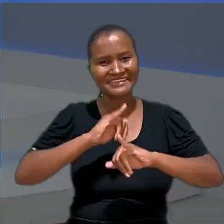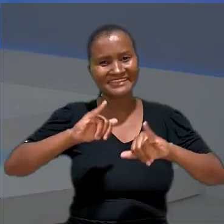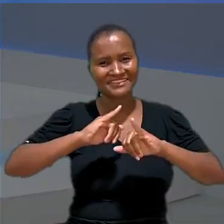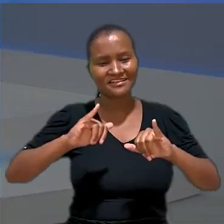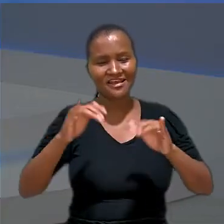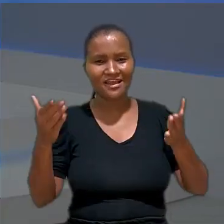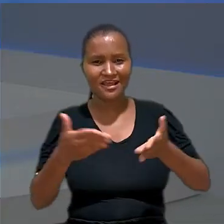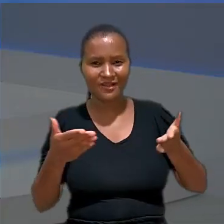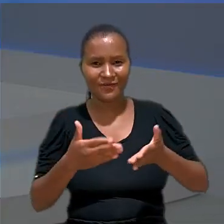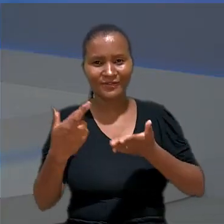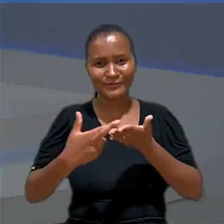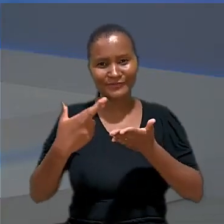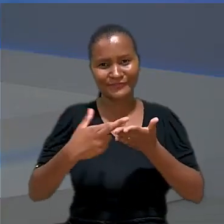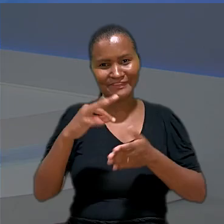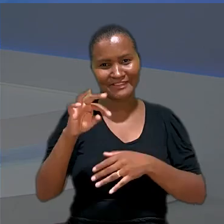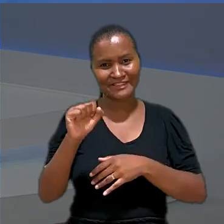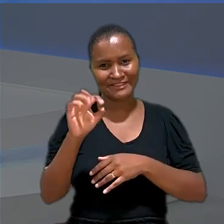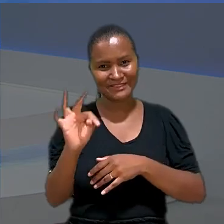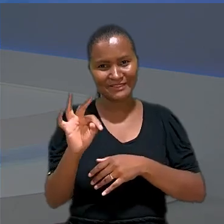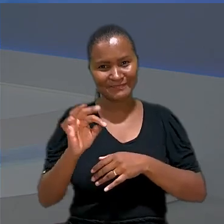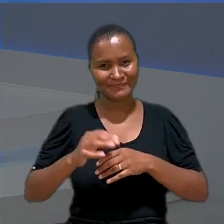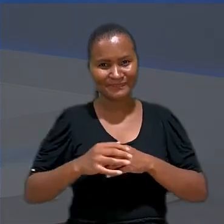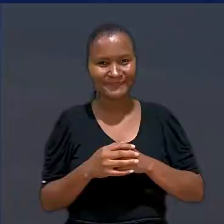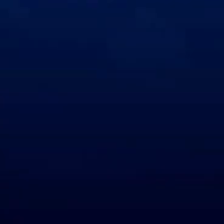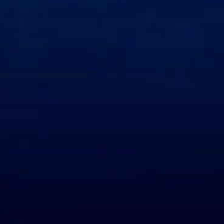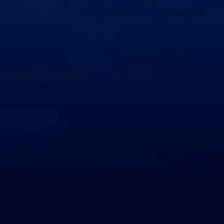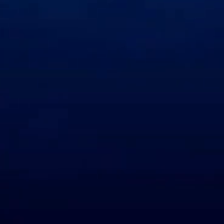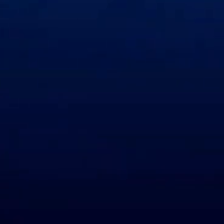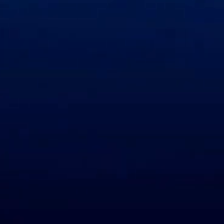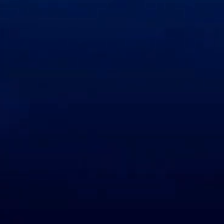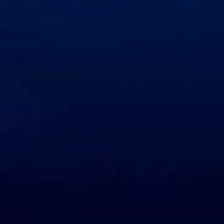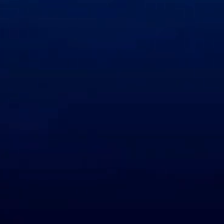Essas e outras notícias agora no Revista TST.